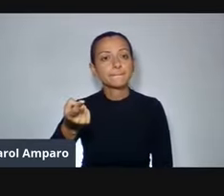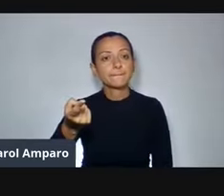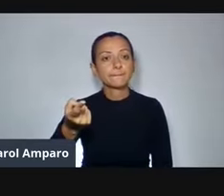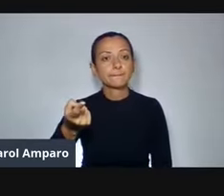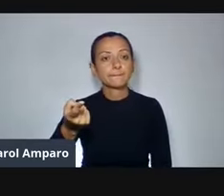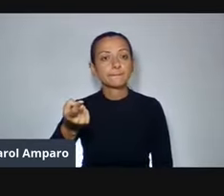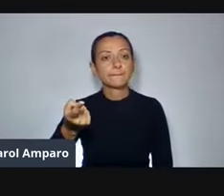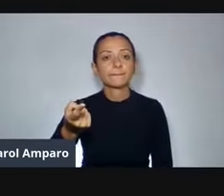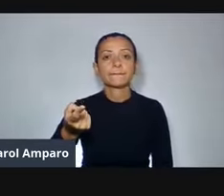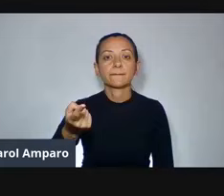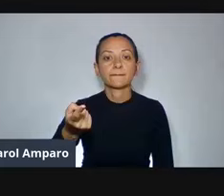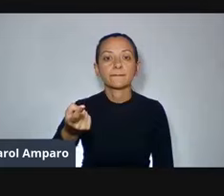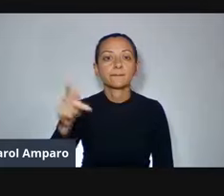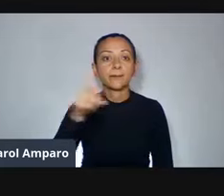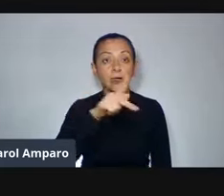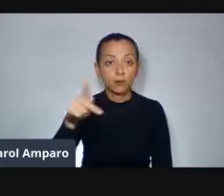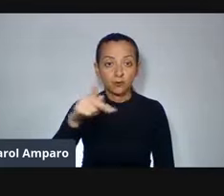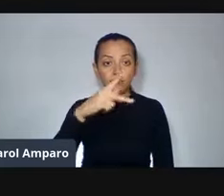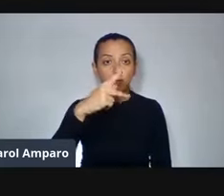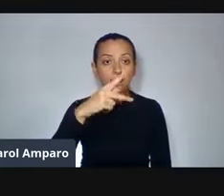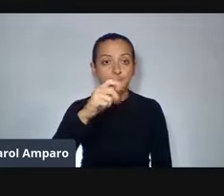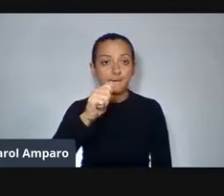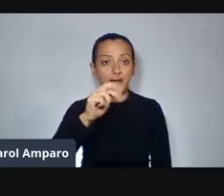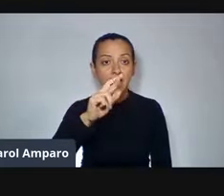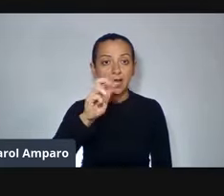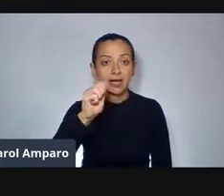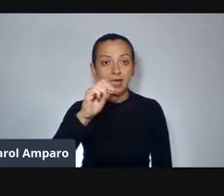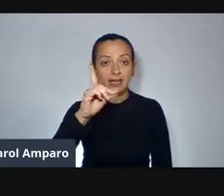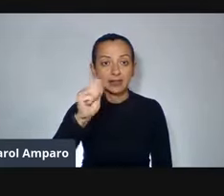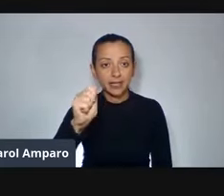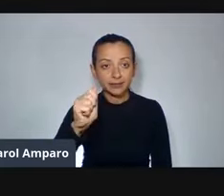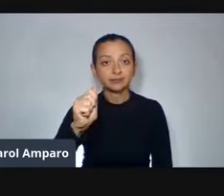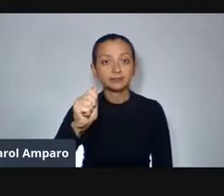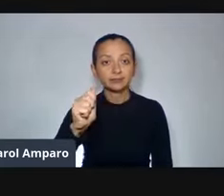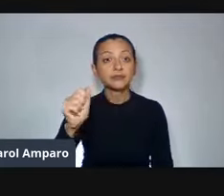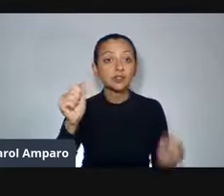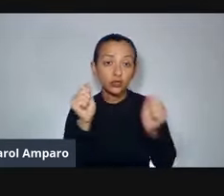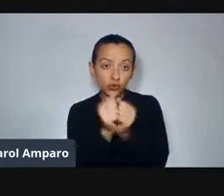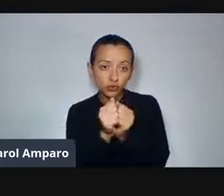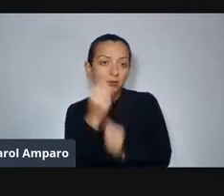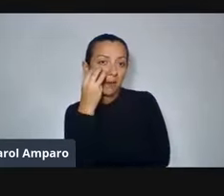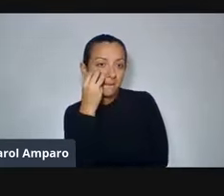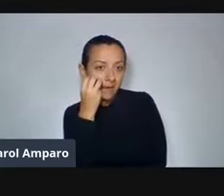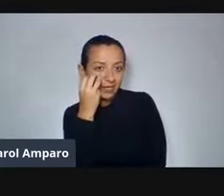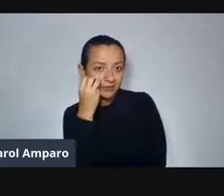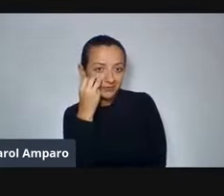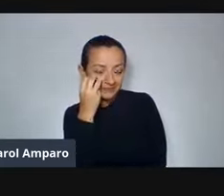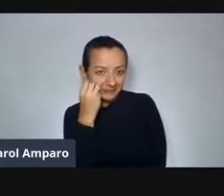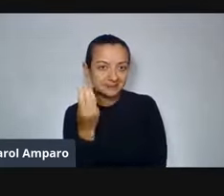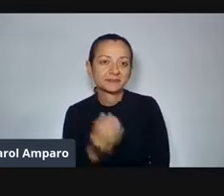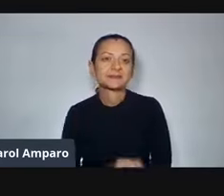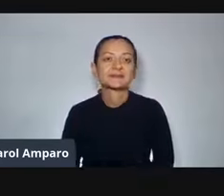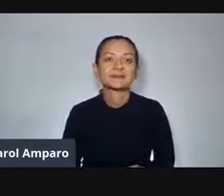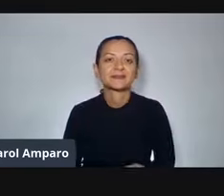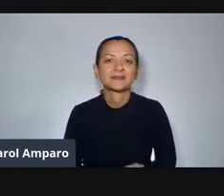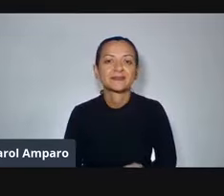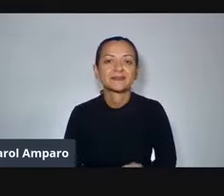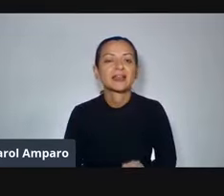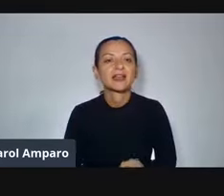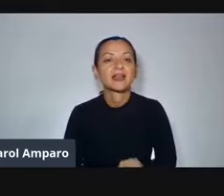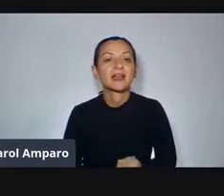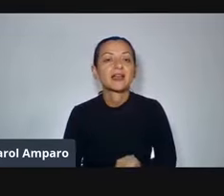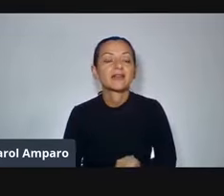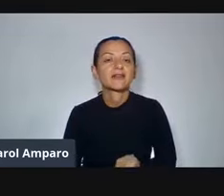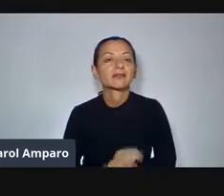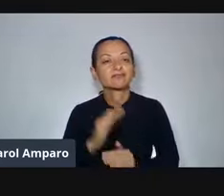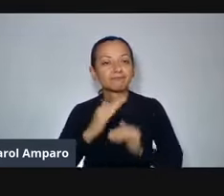vem o mestre Parada juntamente comigo. Tá? Eu e o mestre Parada vamos fazer o encerramento, que